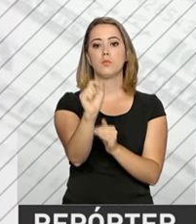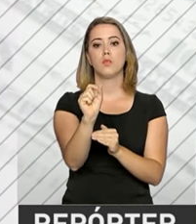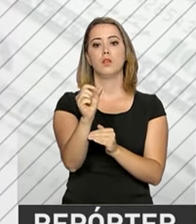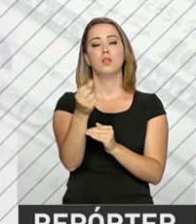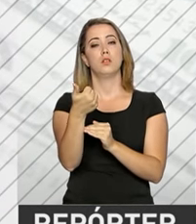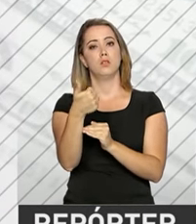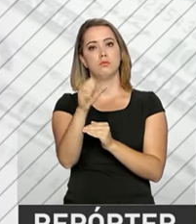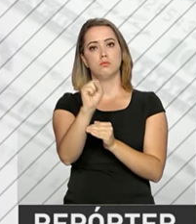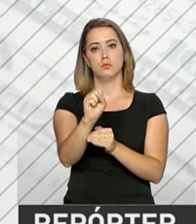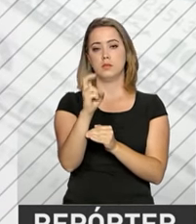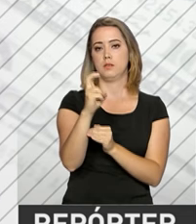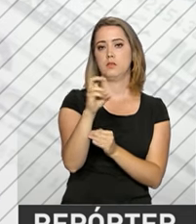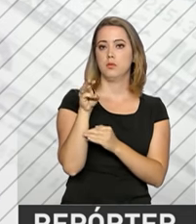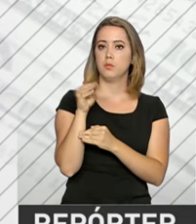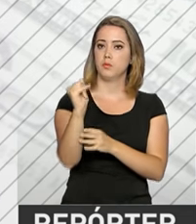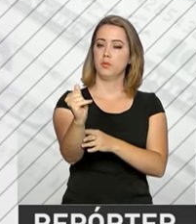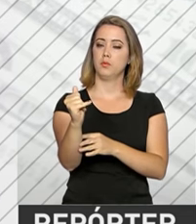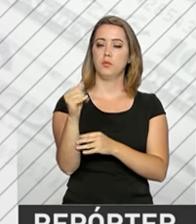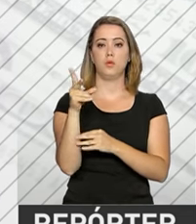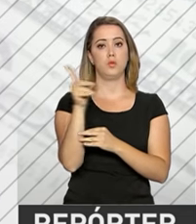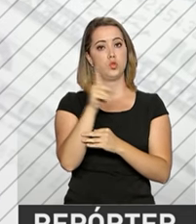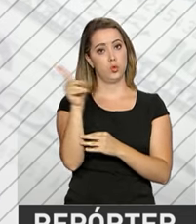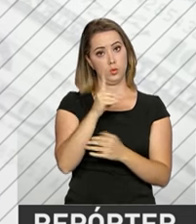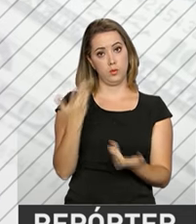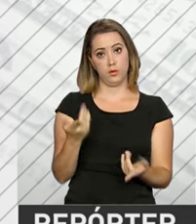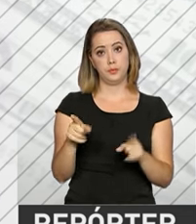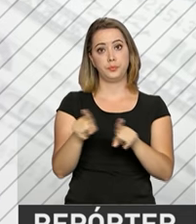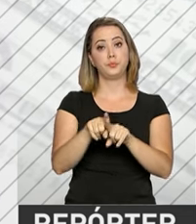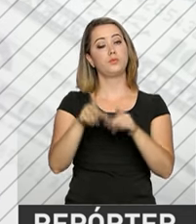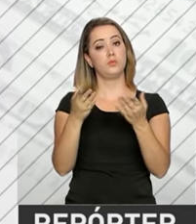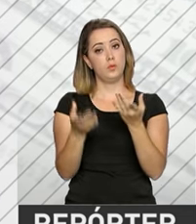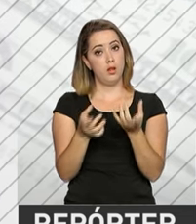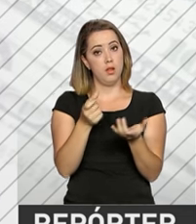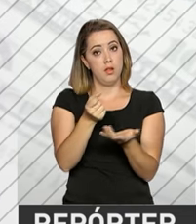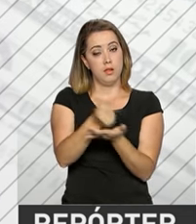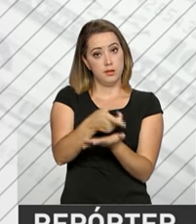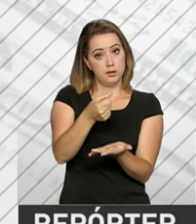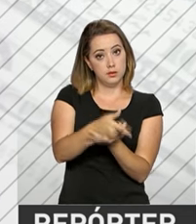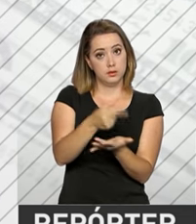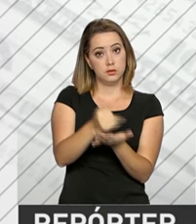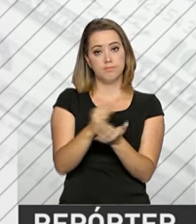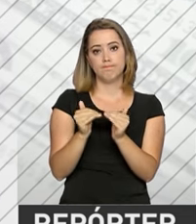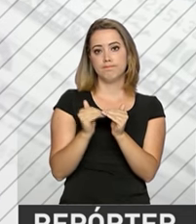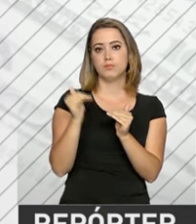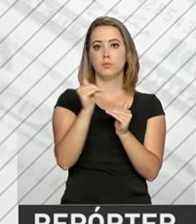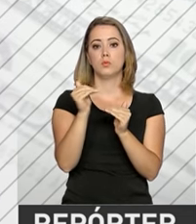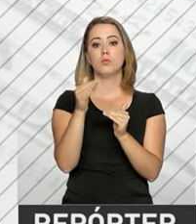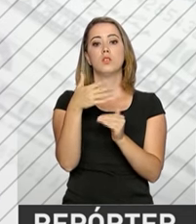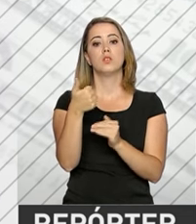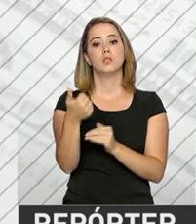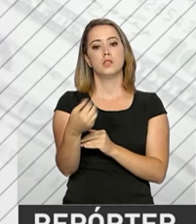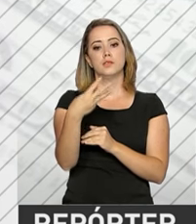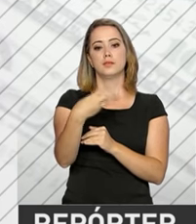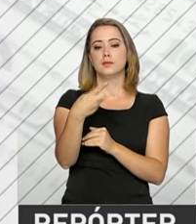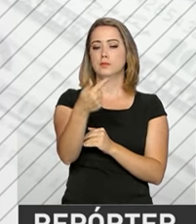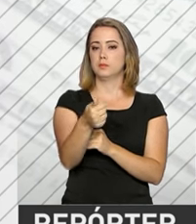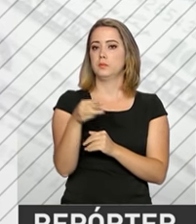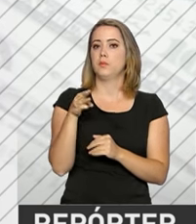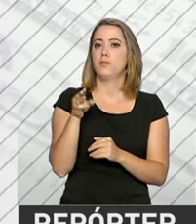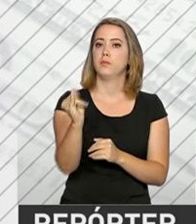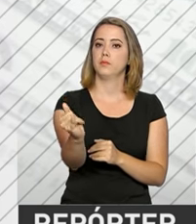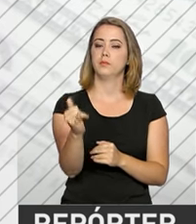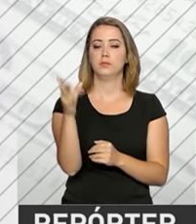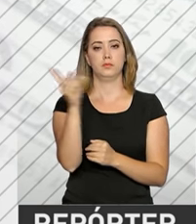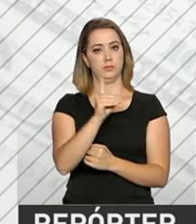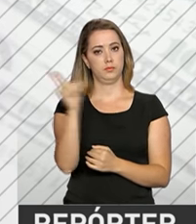os 185 Bilhões de Dólares já as importações ficaram em 137 bilhões e meio de